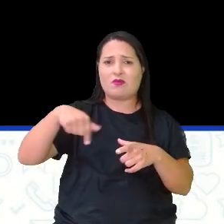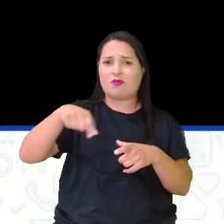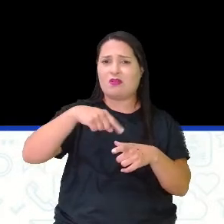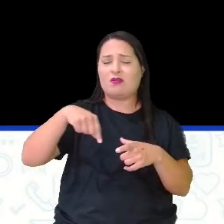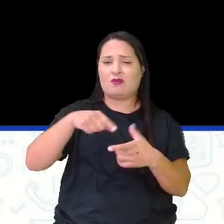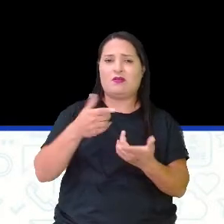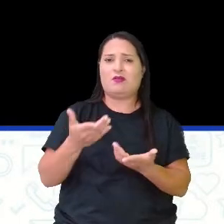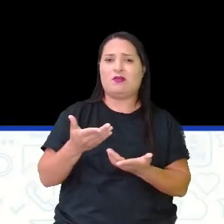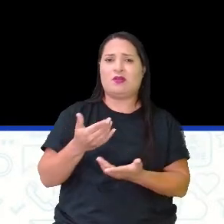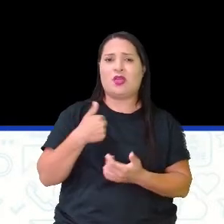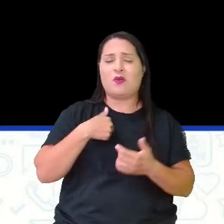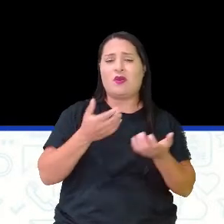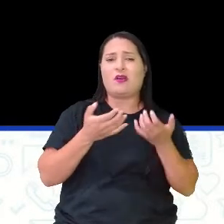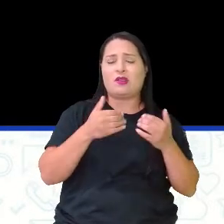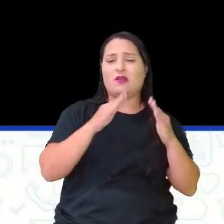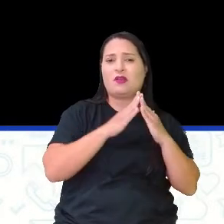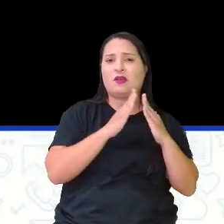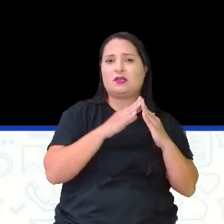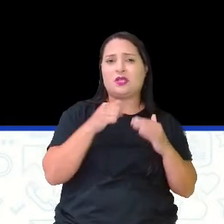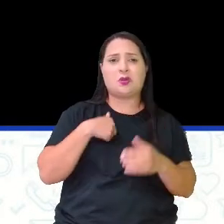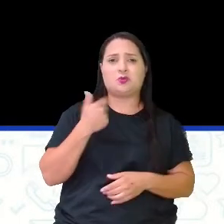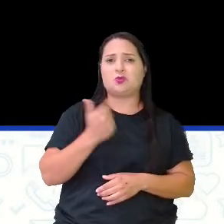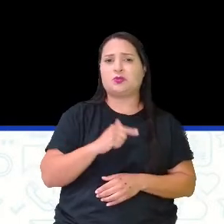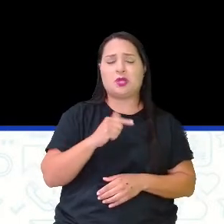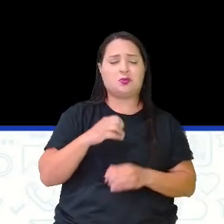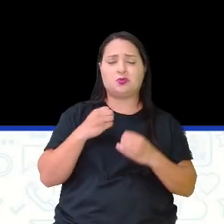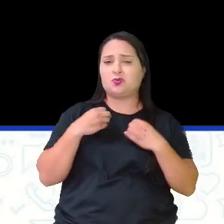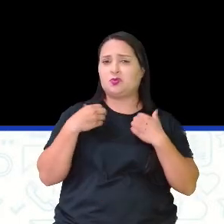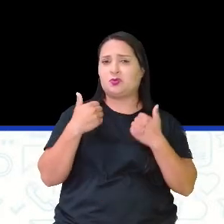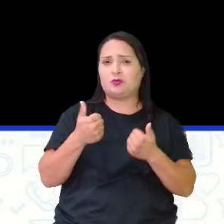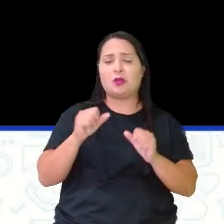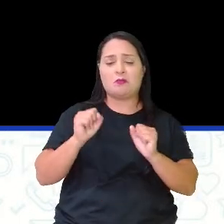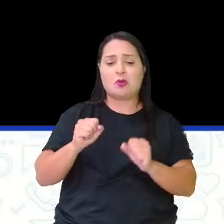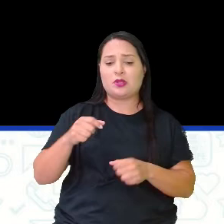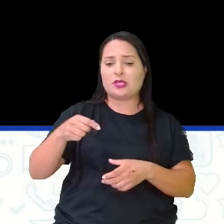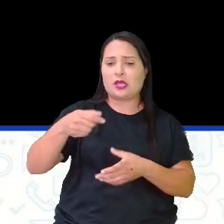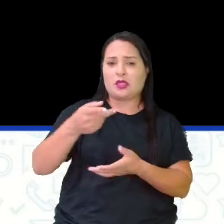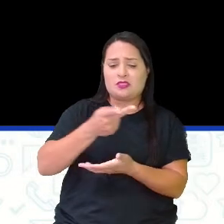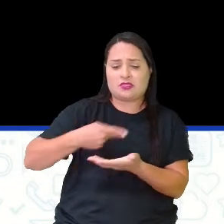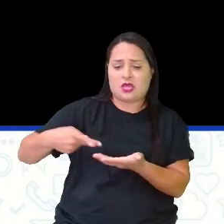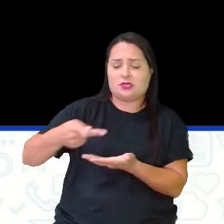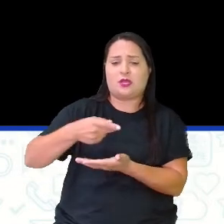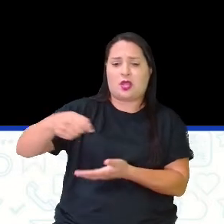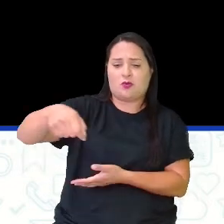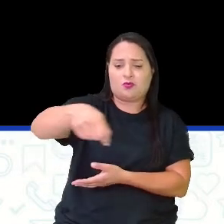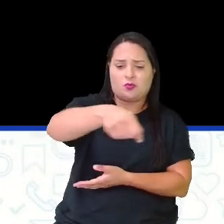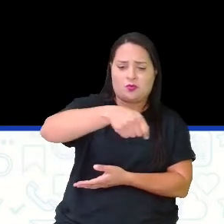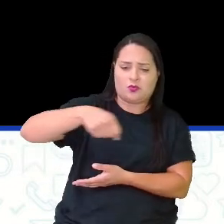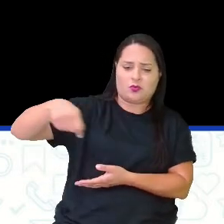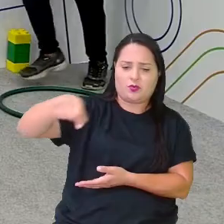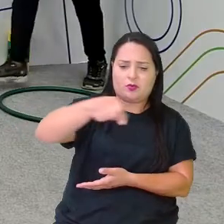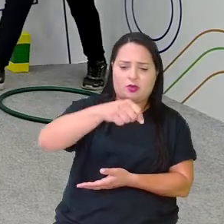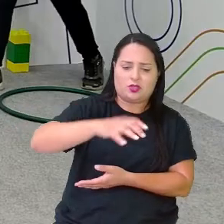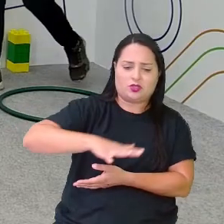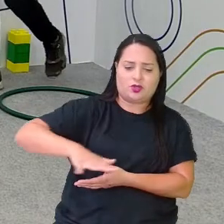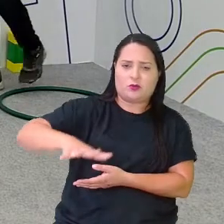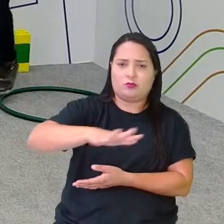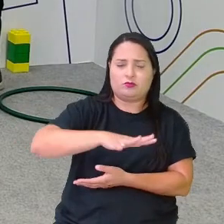casa, mas eu não tenho. Tudo bem, vocês podem fazer um círculo no chão, né? De repente,